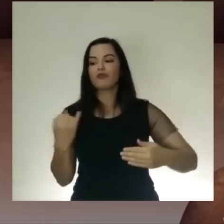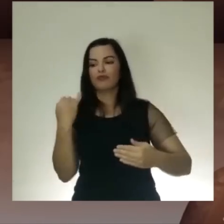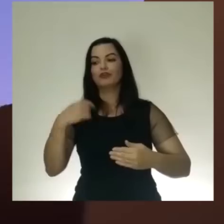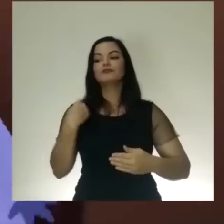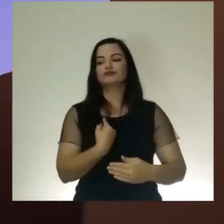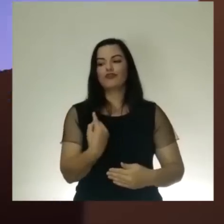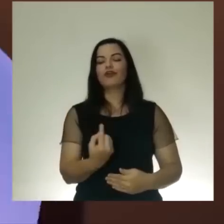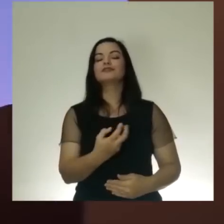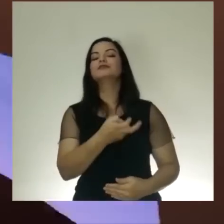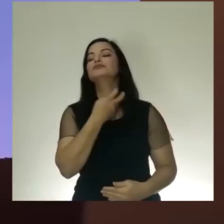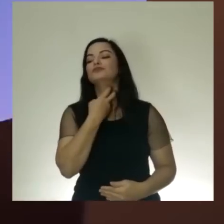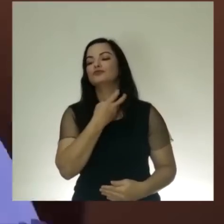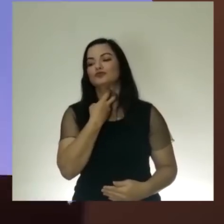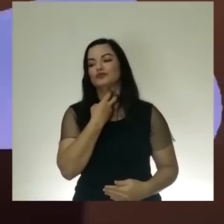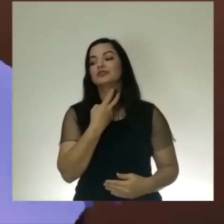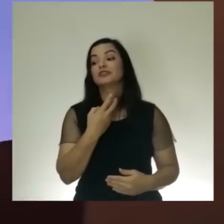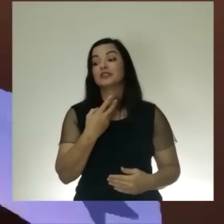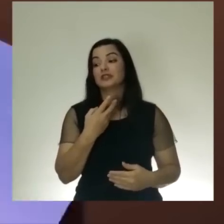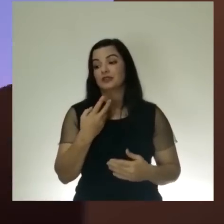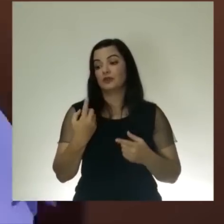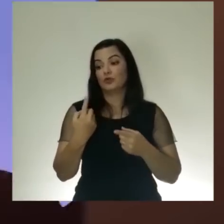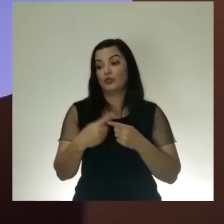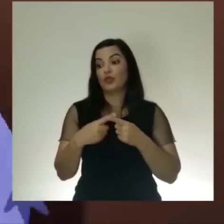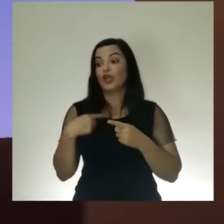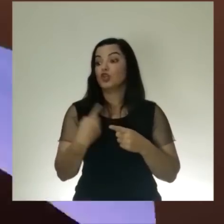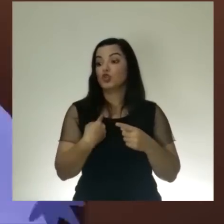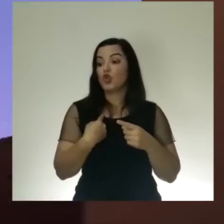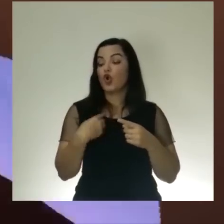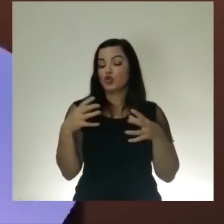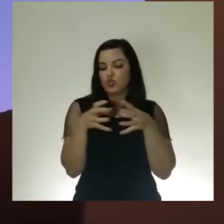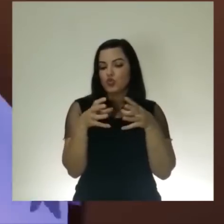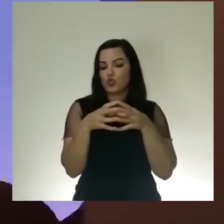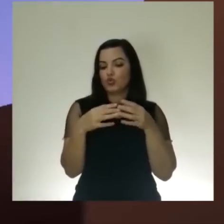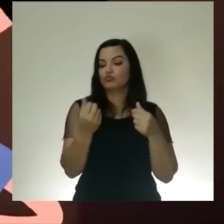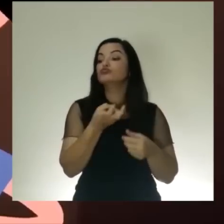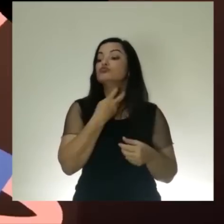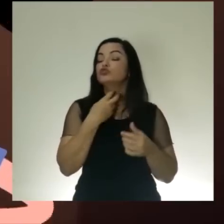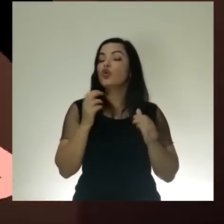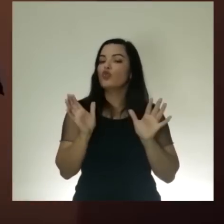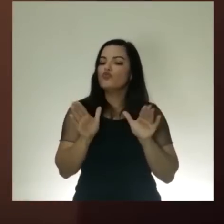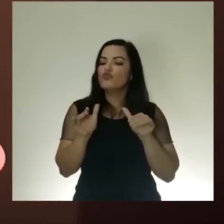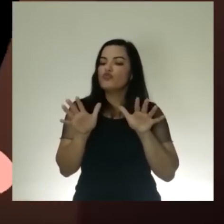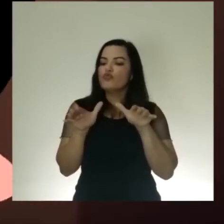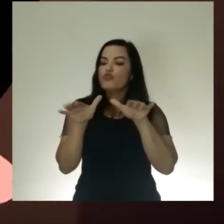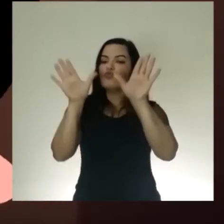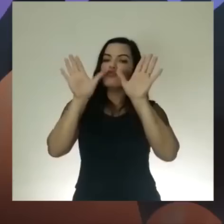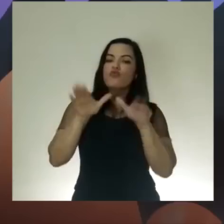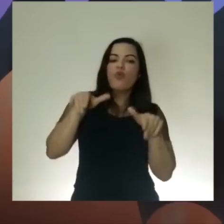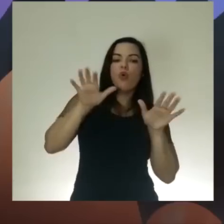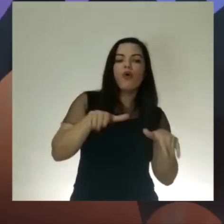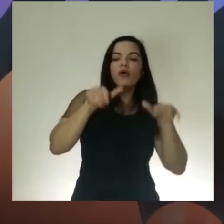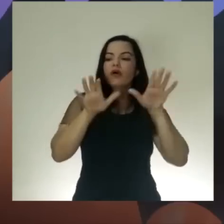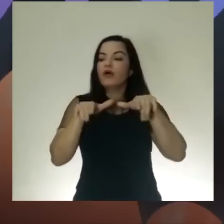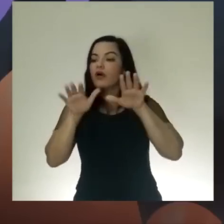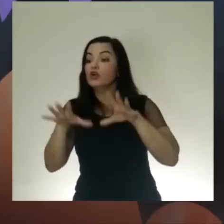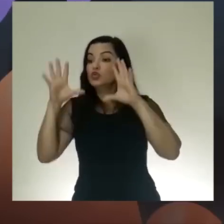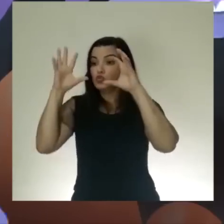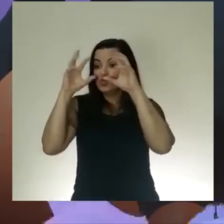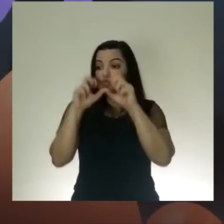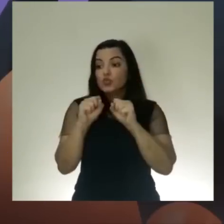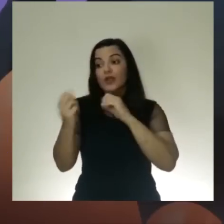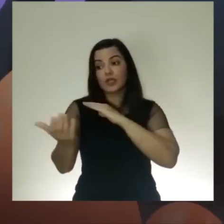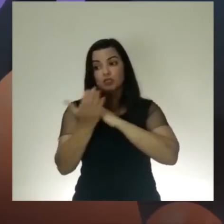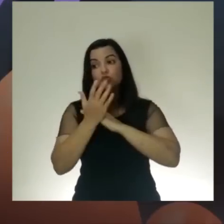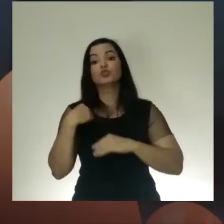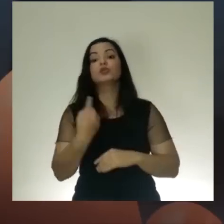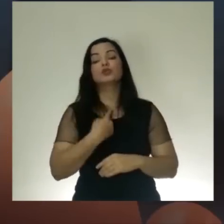sabem, nós voamos no escuro e as ondas sonoras nos ajudam a navegar. É mesmo?